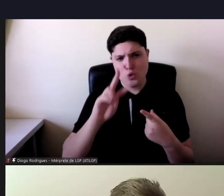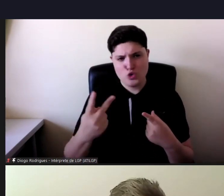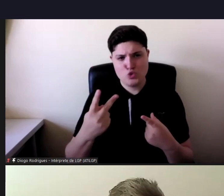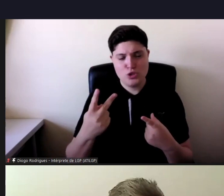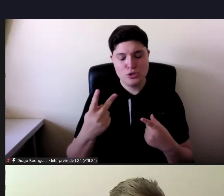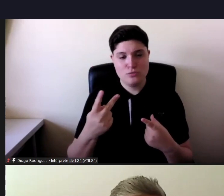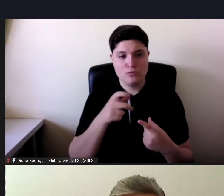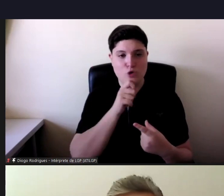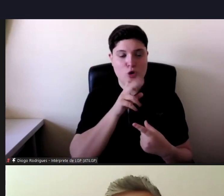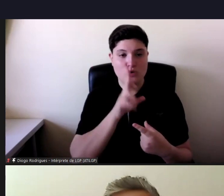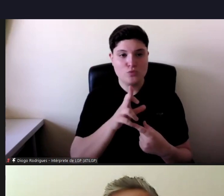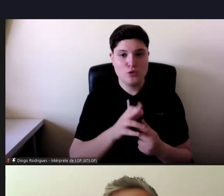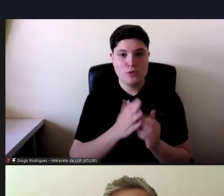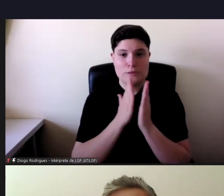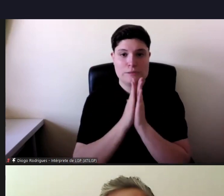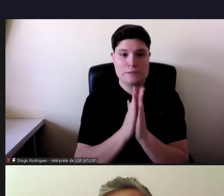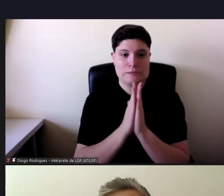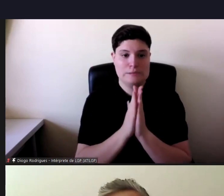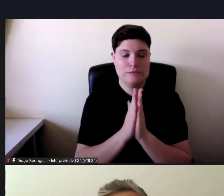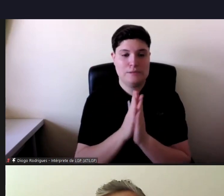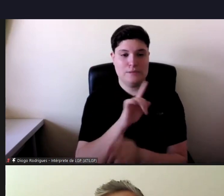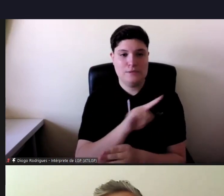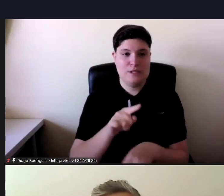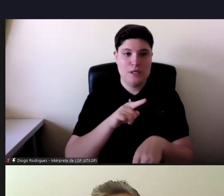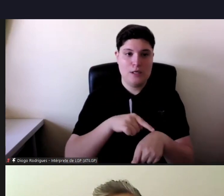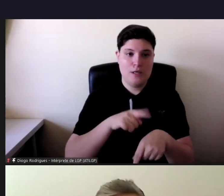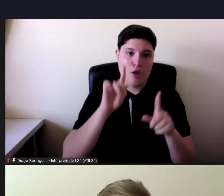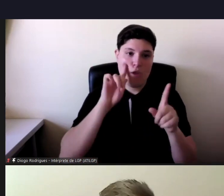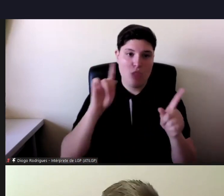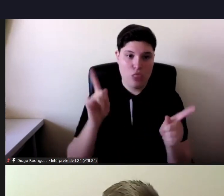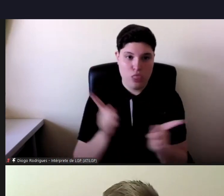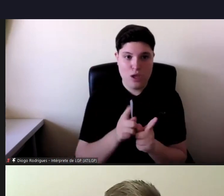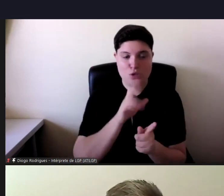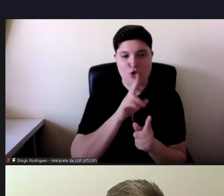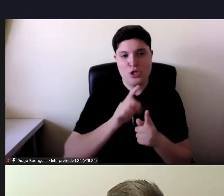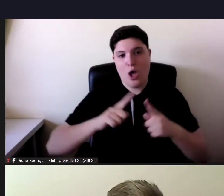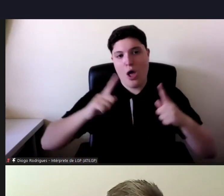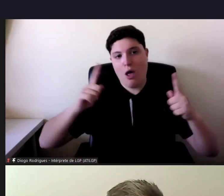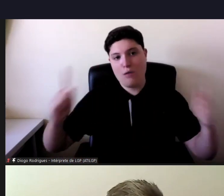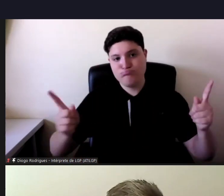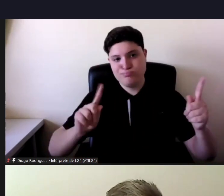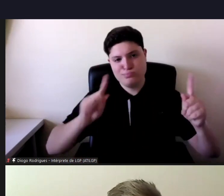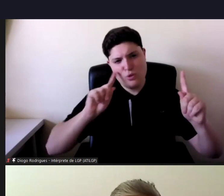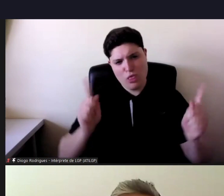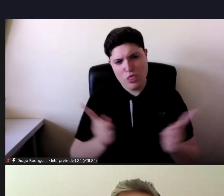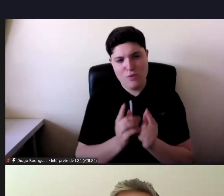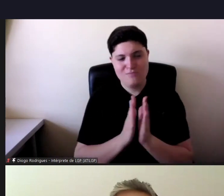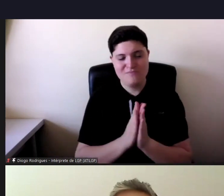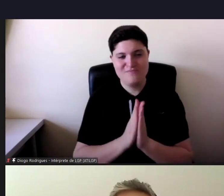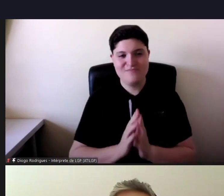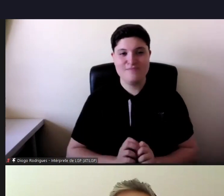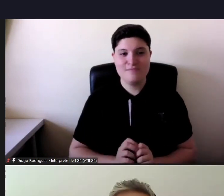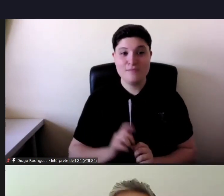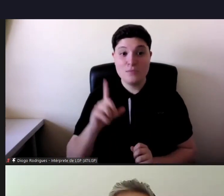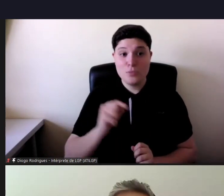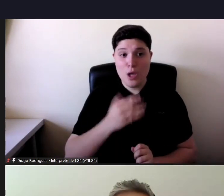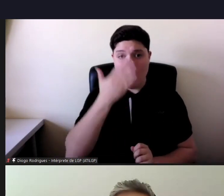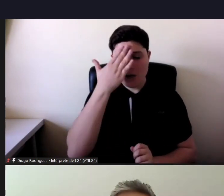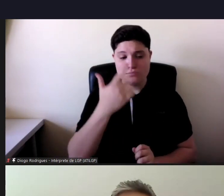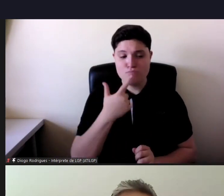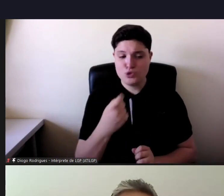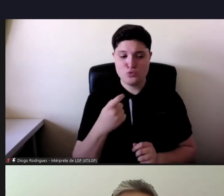Paris era limitar o aquecimento global a 1,5 relativamente a 1990 e limitá-lo